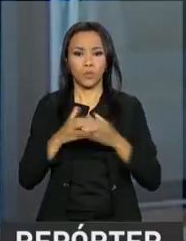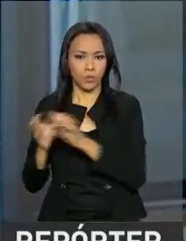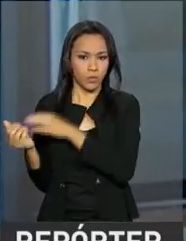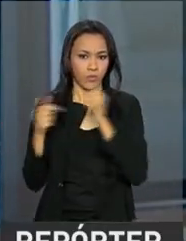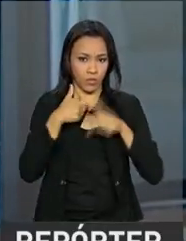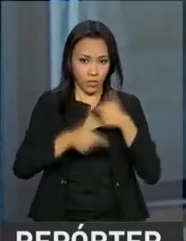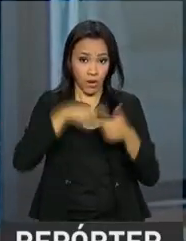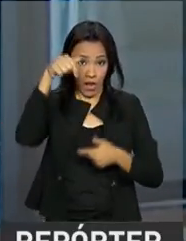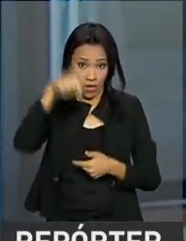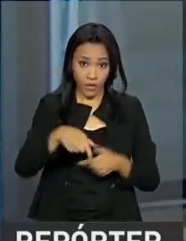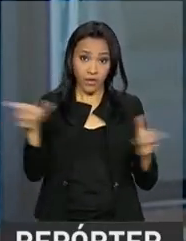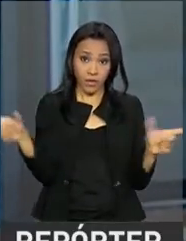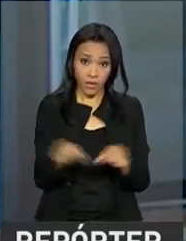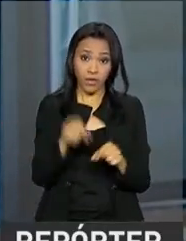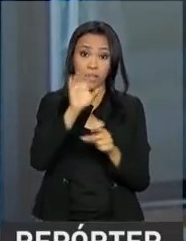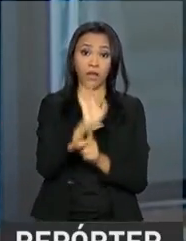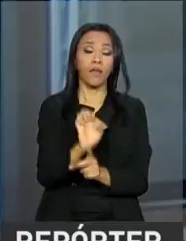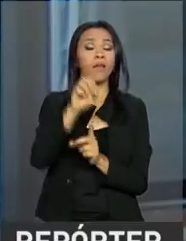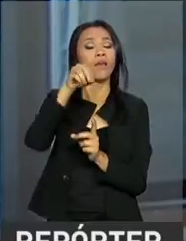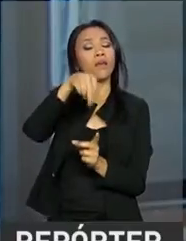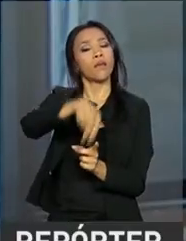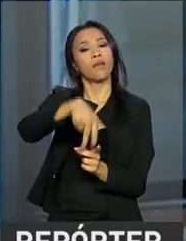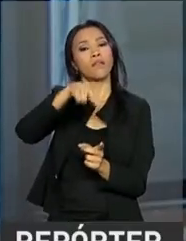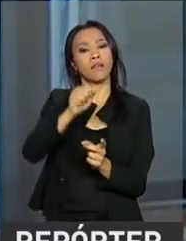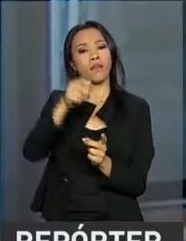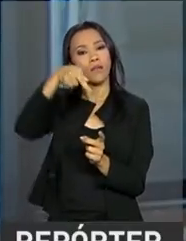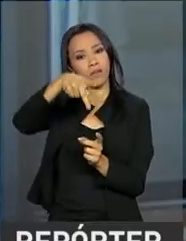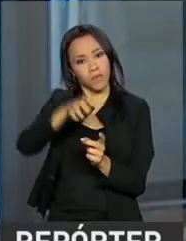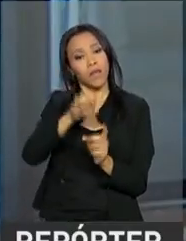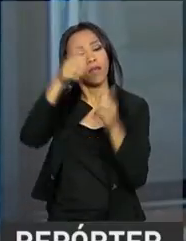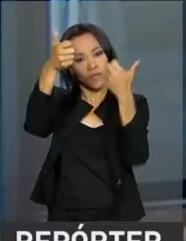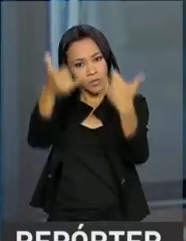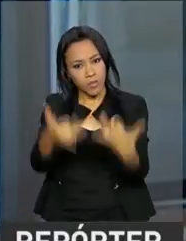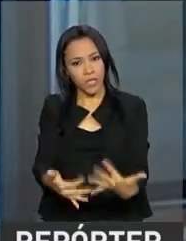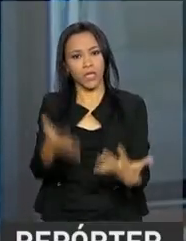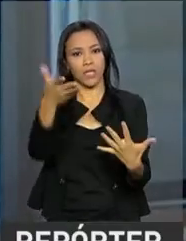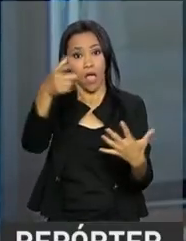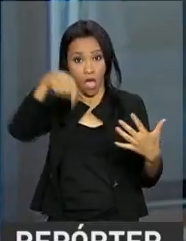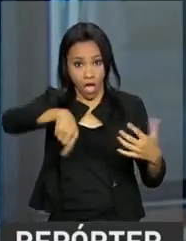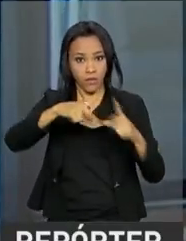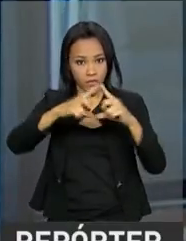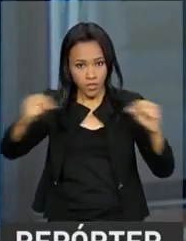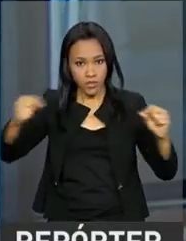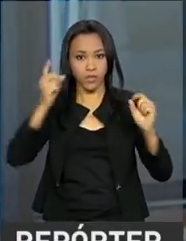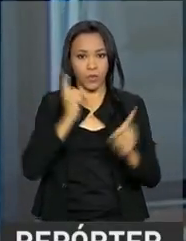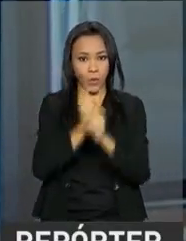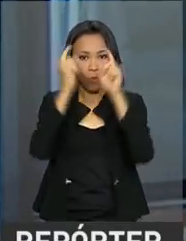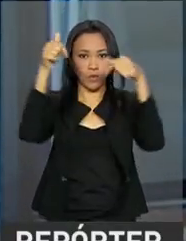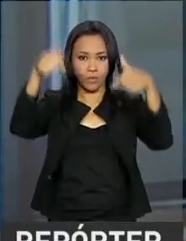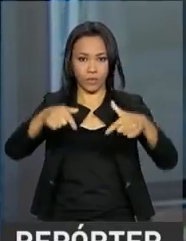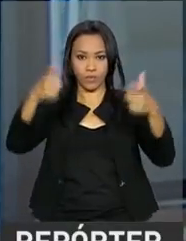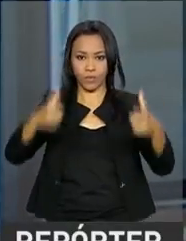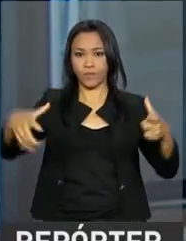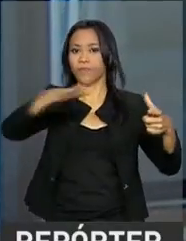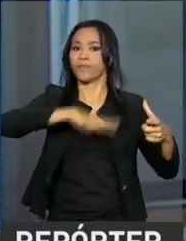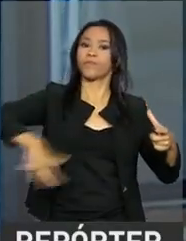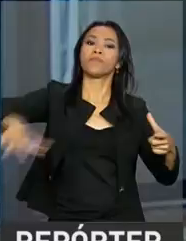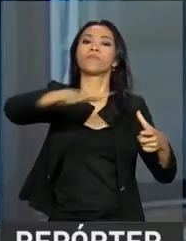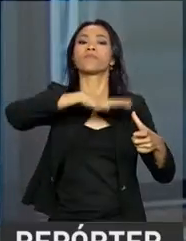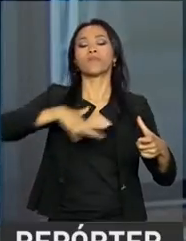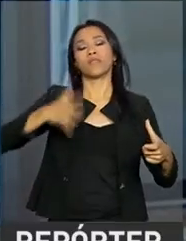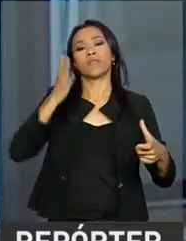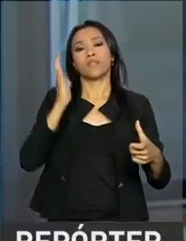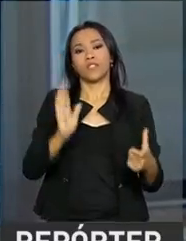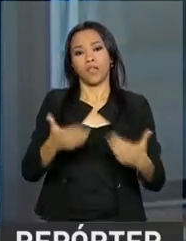aqui na inap a escola nacional de administração pública de onde eu falo aqui em Brasília assim Como já havia feito ontem